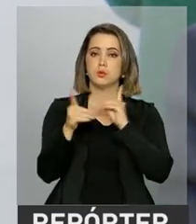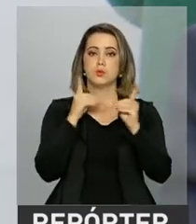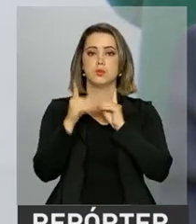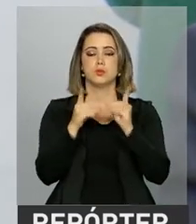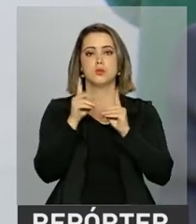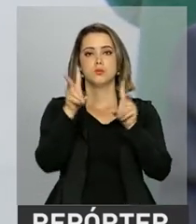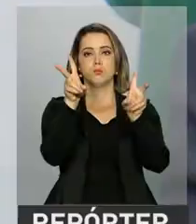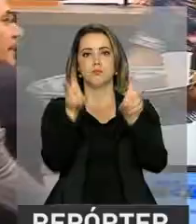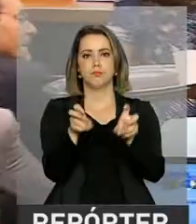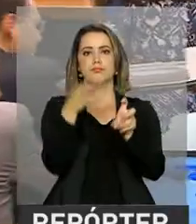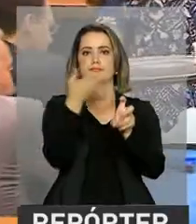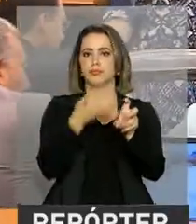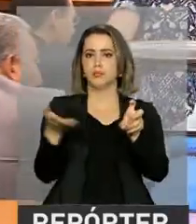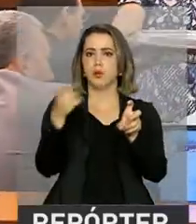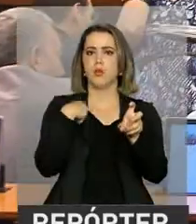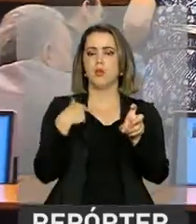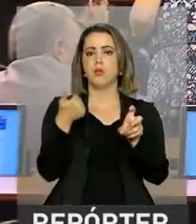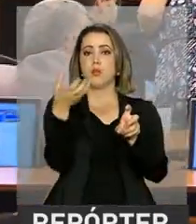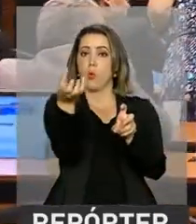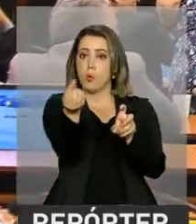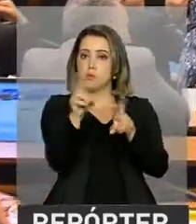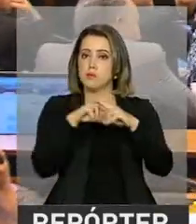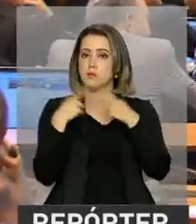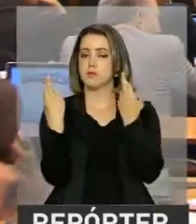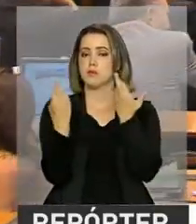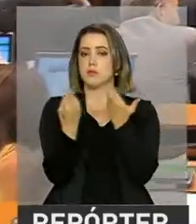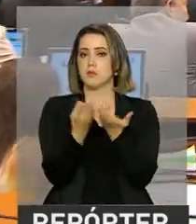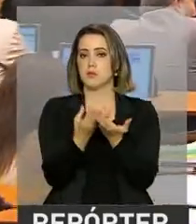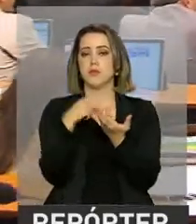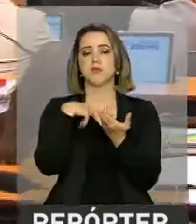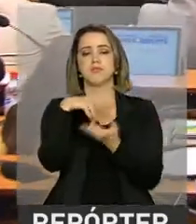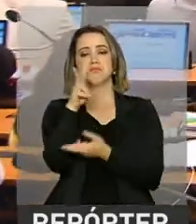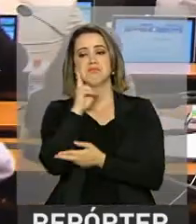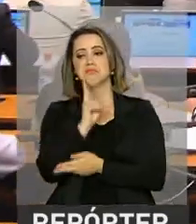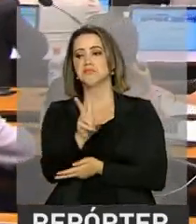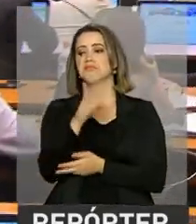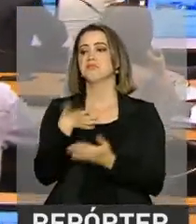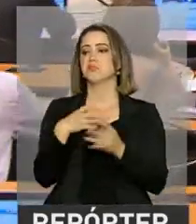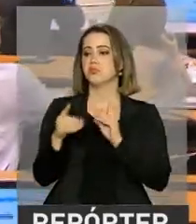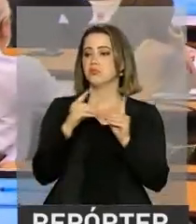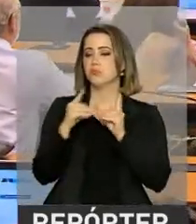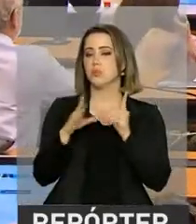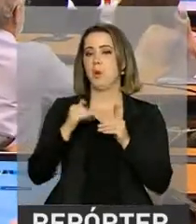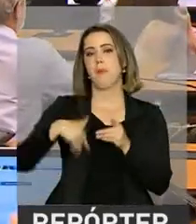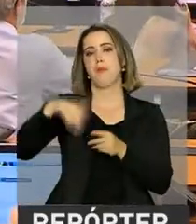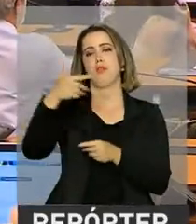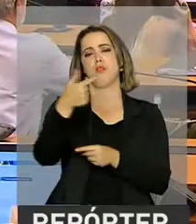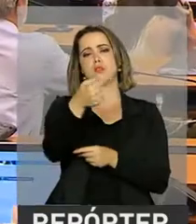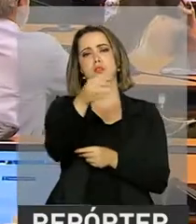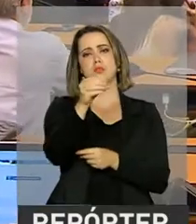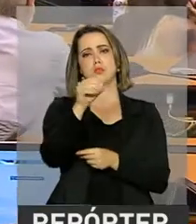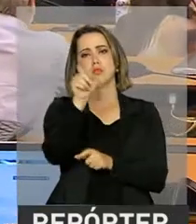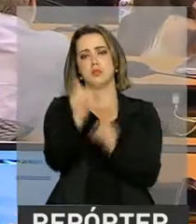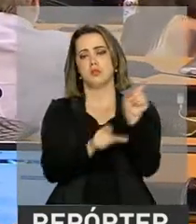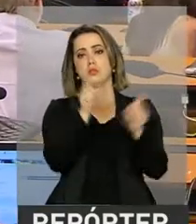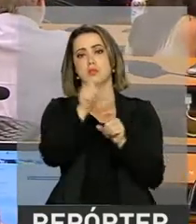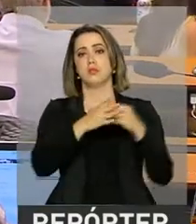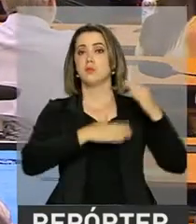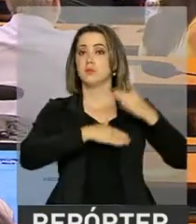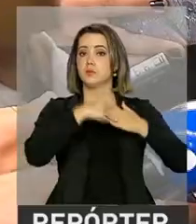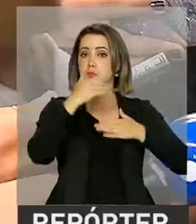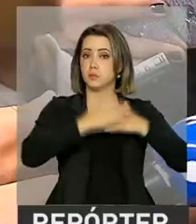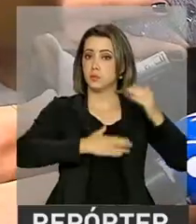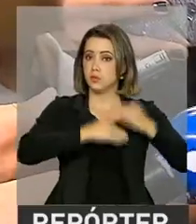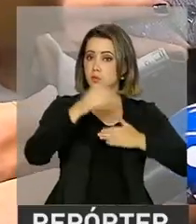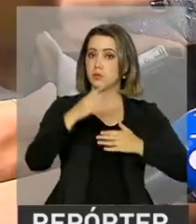sobre o assunto com 16 audiências onde foram ouvidas mais de 700 pessoas incluindo especialistas